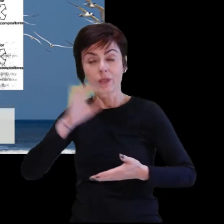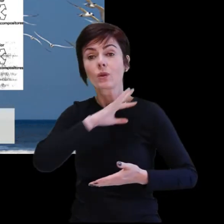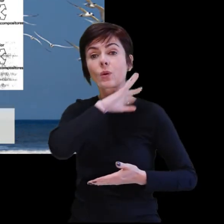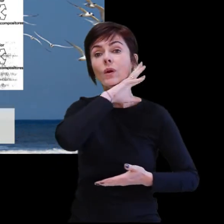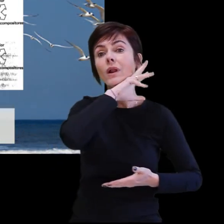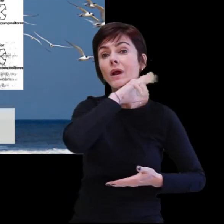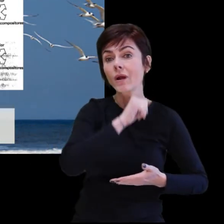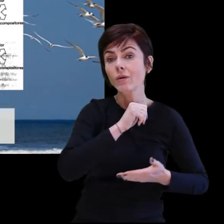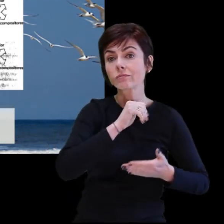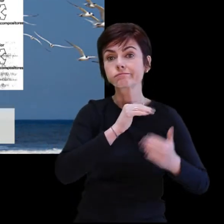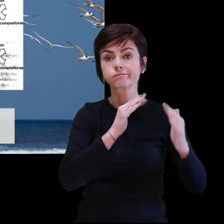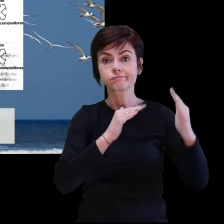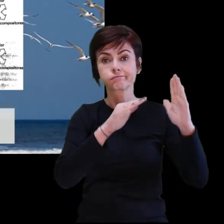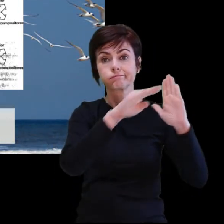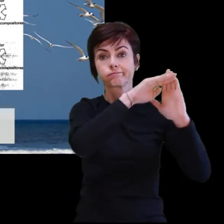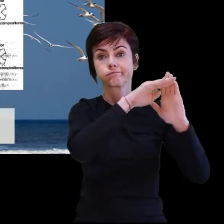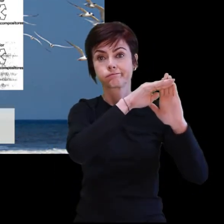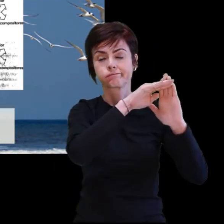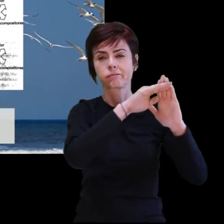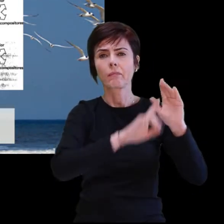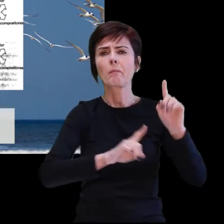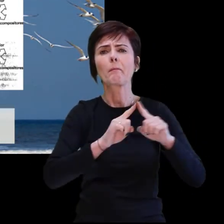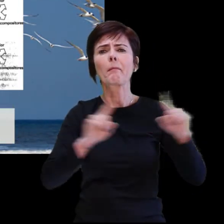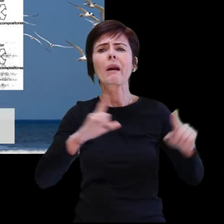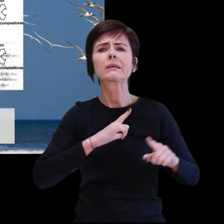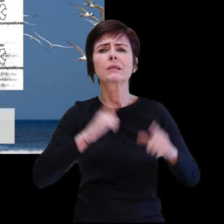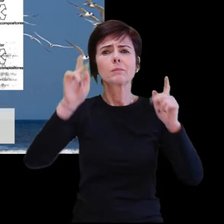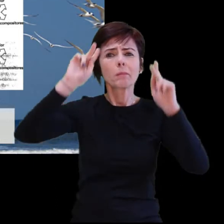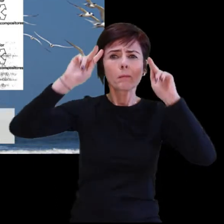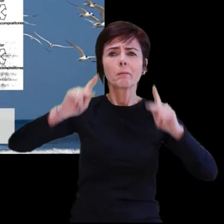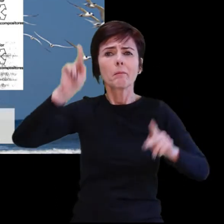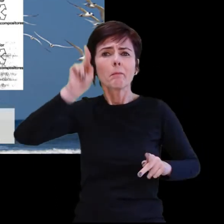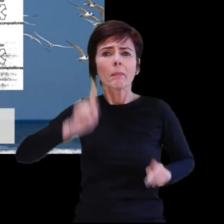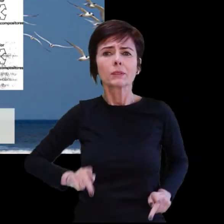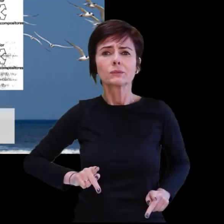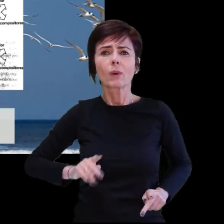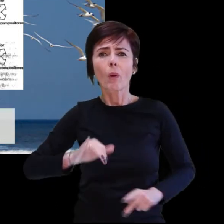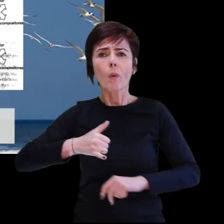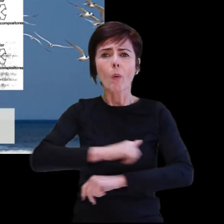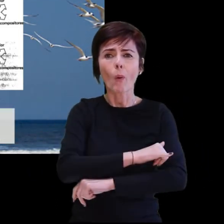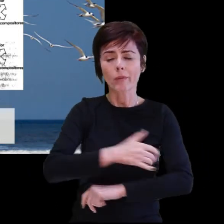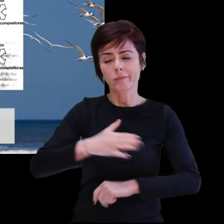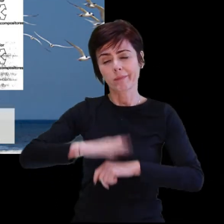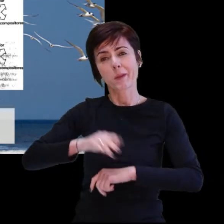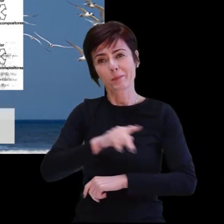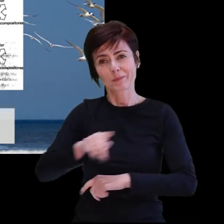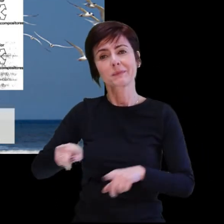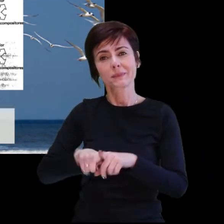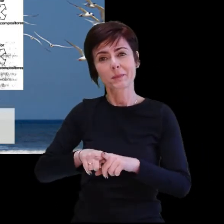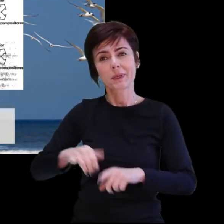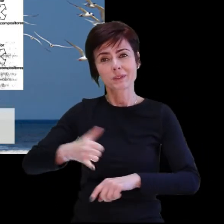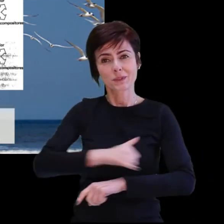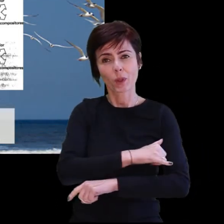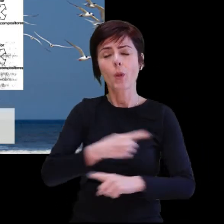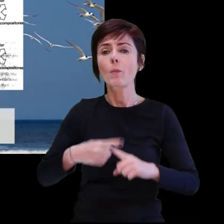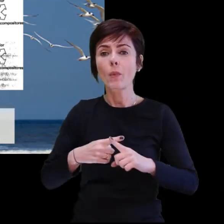Então, ao longo da cadeia trófica, isso vai diminuindo. Vocês podem dizer, seu Zelito, mas tem gente gorda, por exemplo, né? Como é o meu caso, que sou gordinho. É